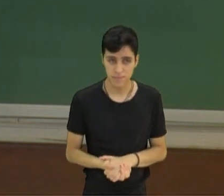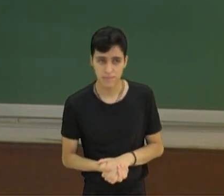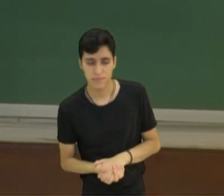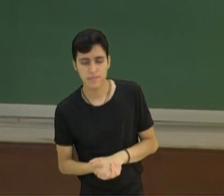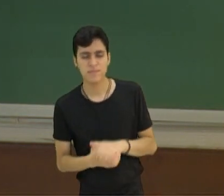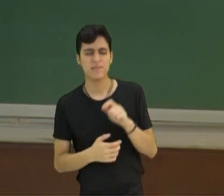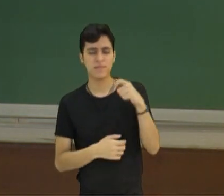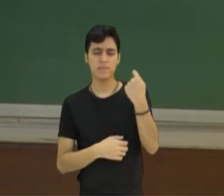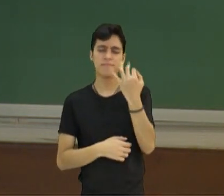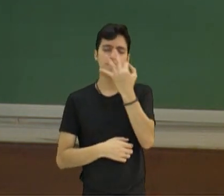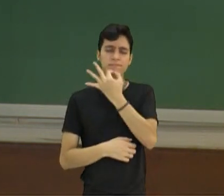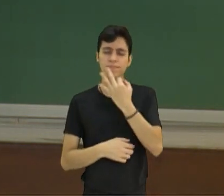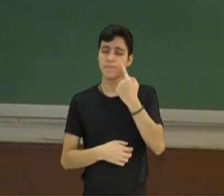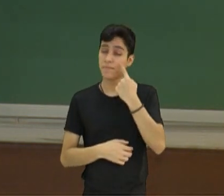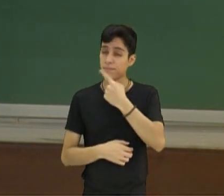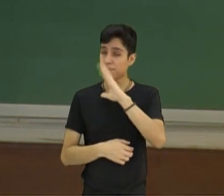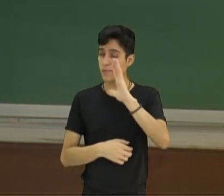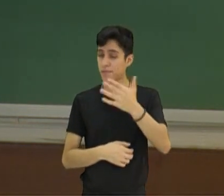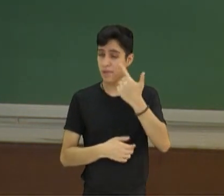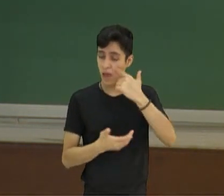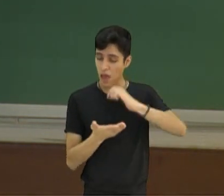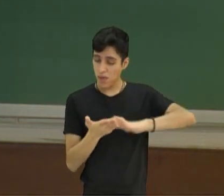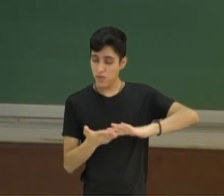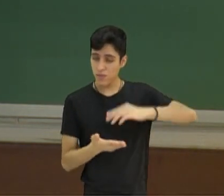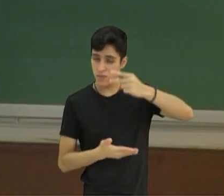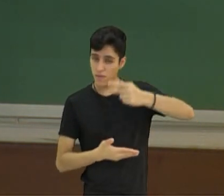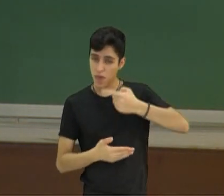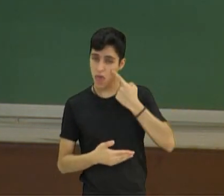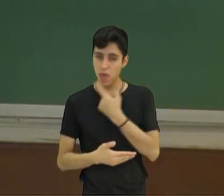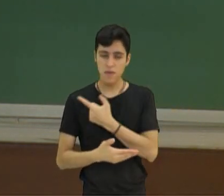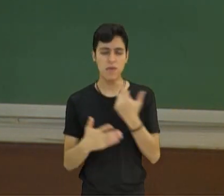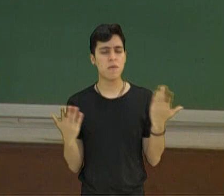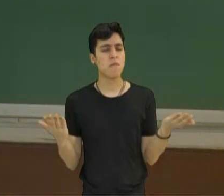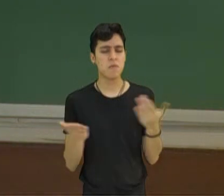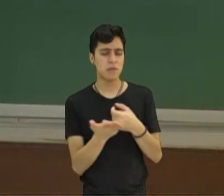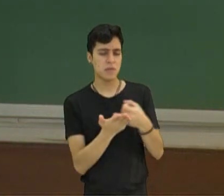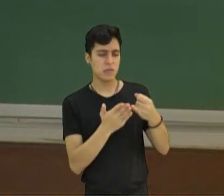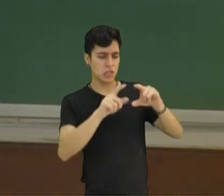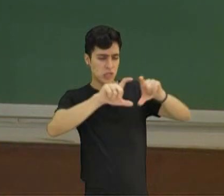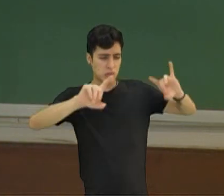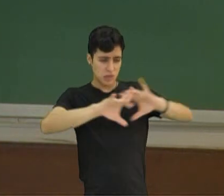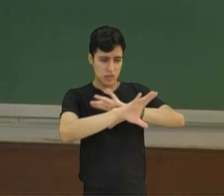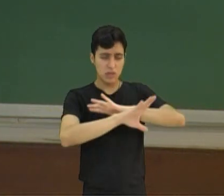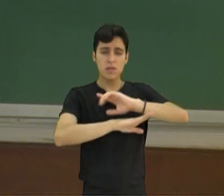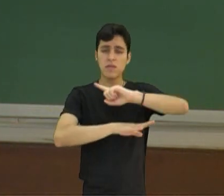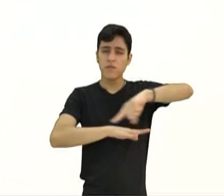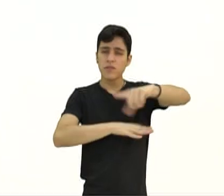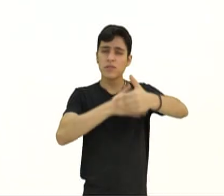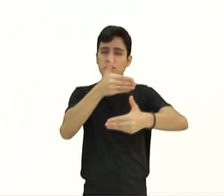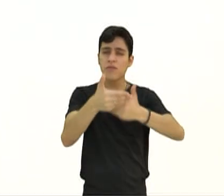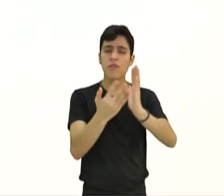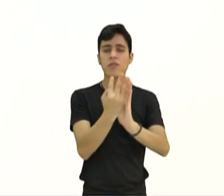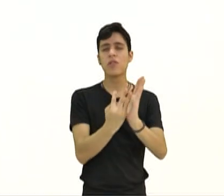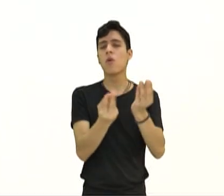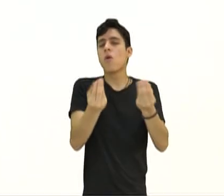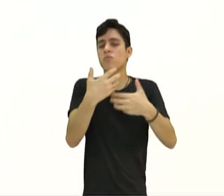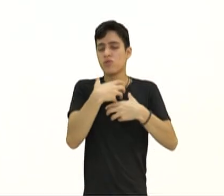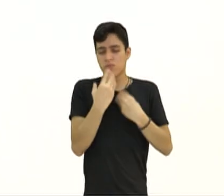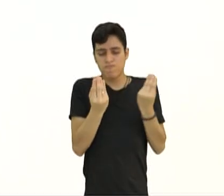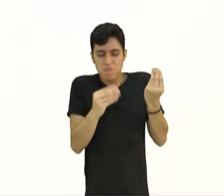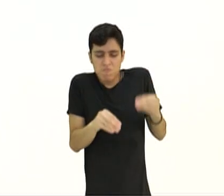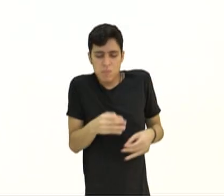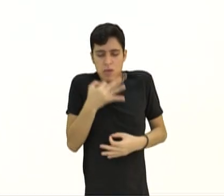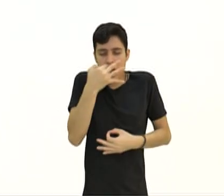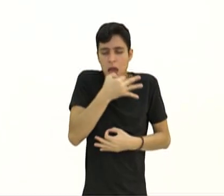sobre argumentação, nós temos já o exercício número 2. Com a introdução já realizada, desenvolva seu texto utilizando